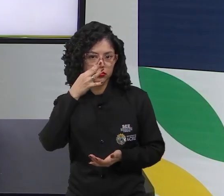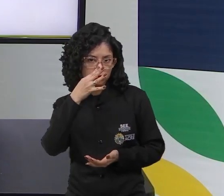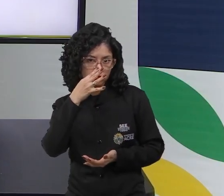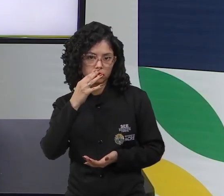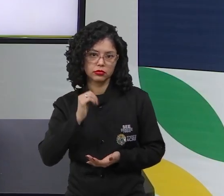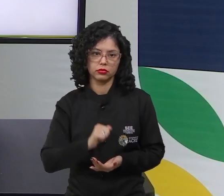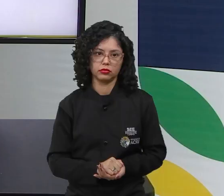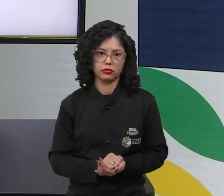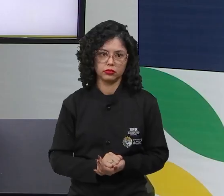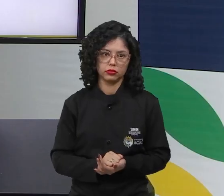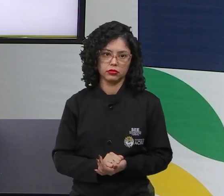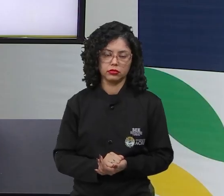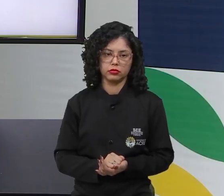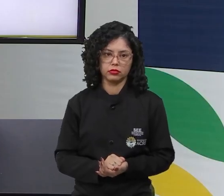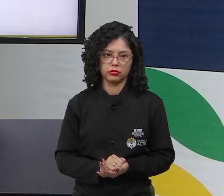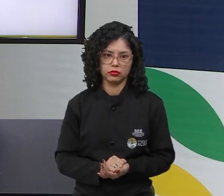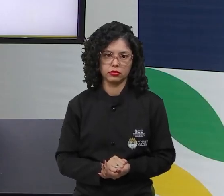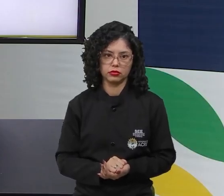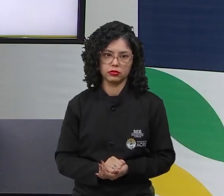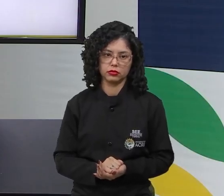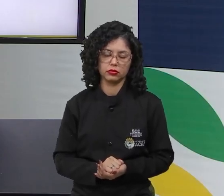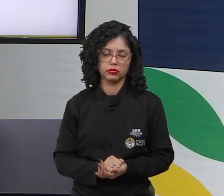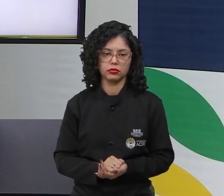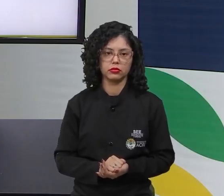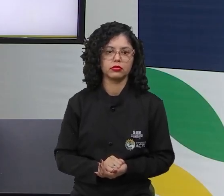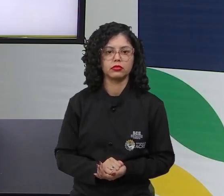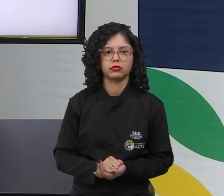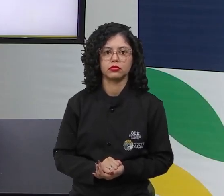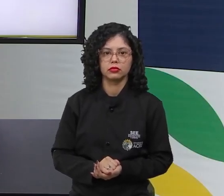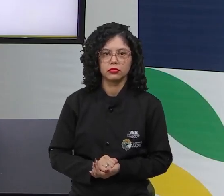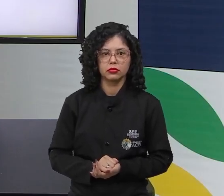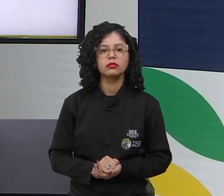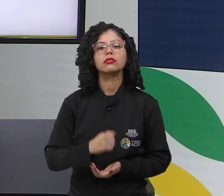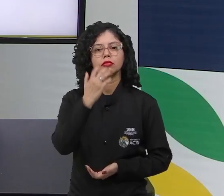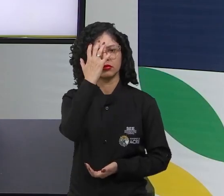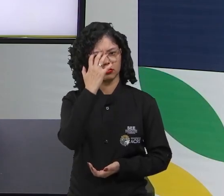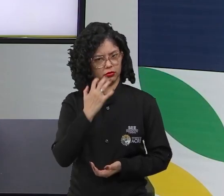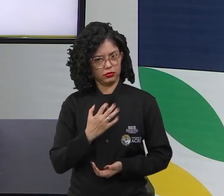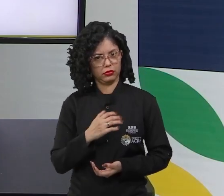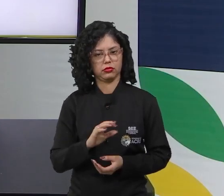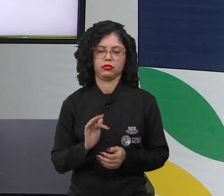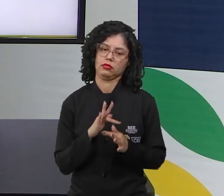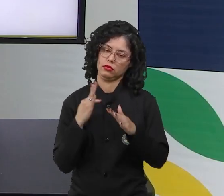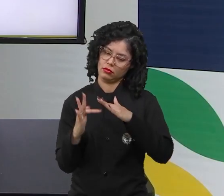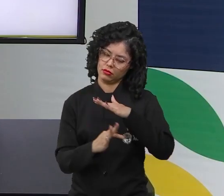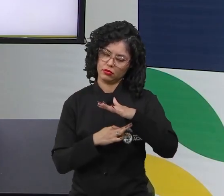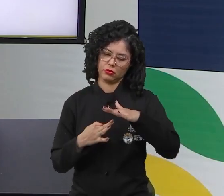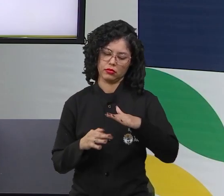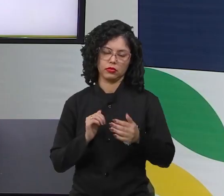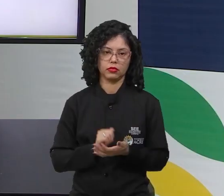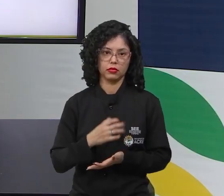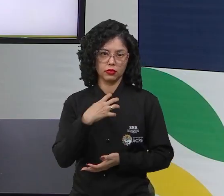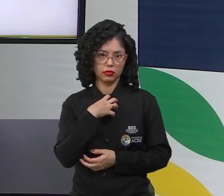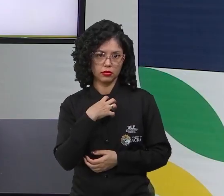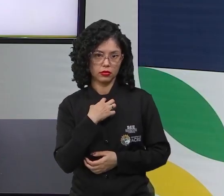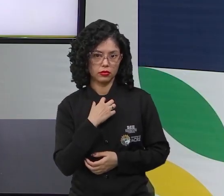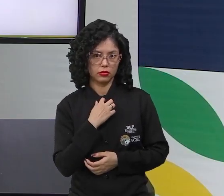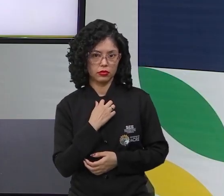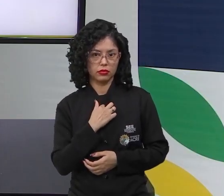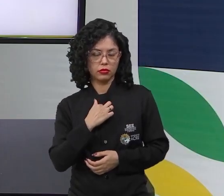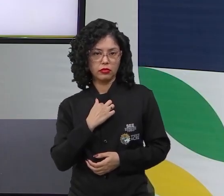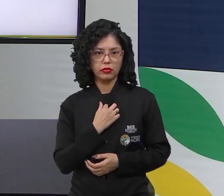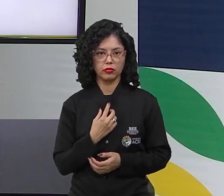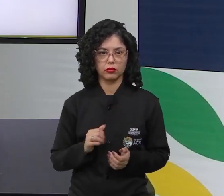assiste, de forma mais, poderia dizer, mais séria, mais formal. Séria não no sentido de usar uma